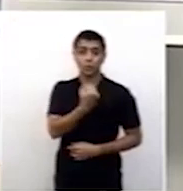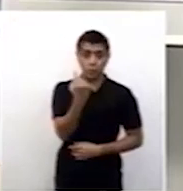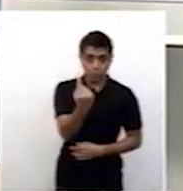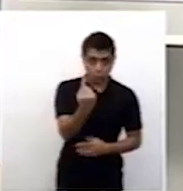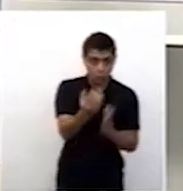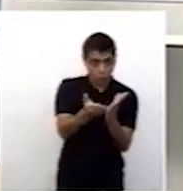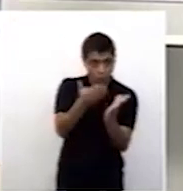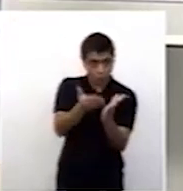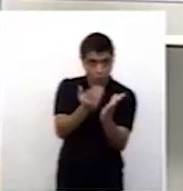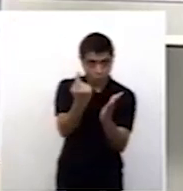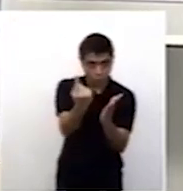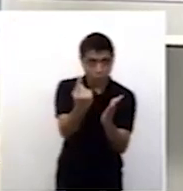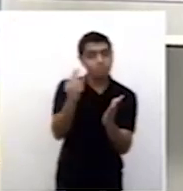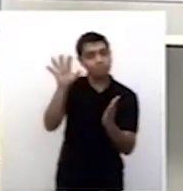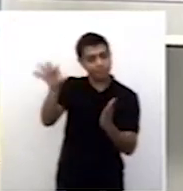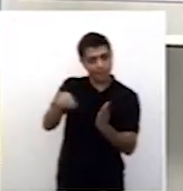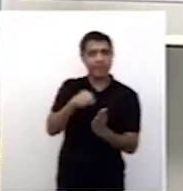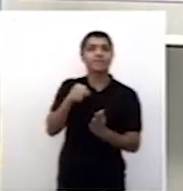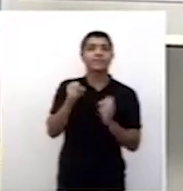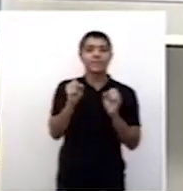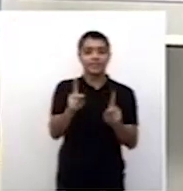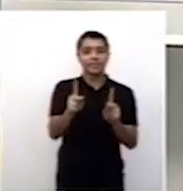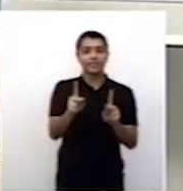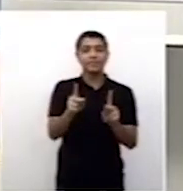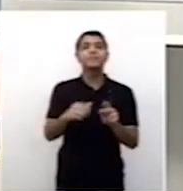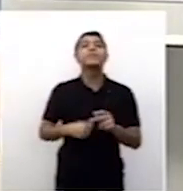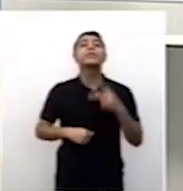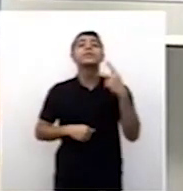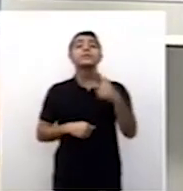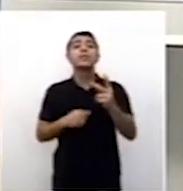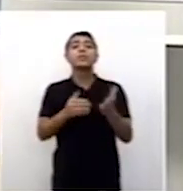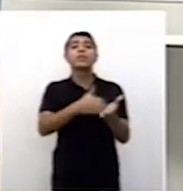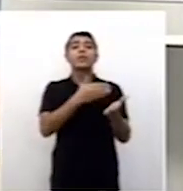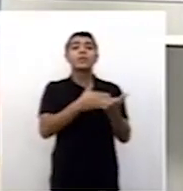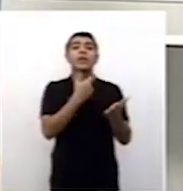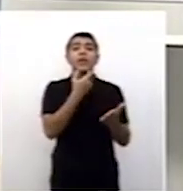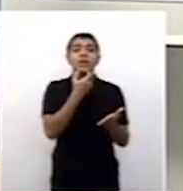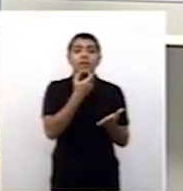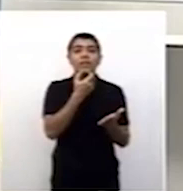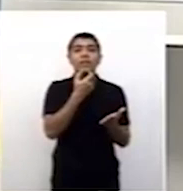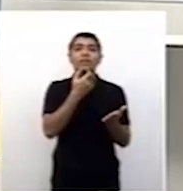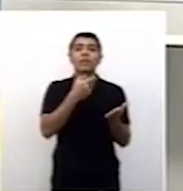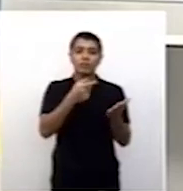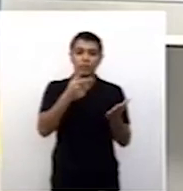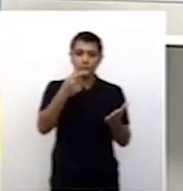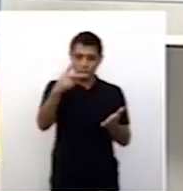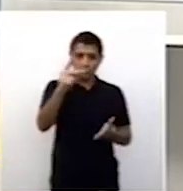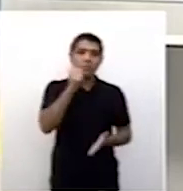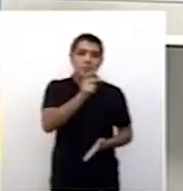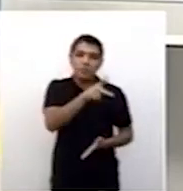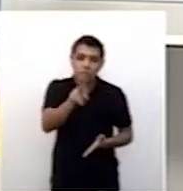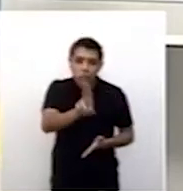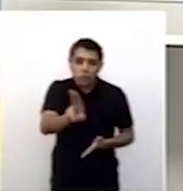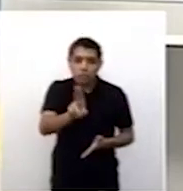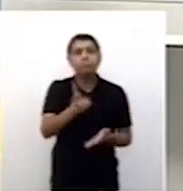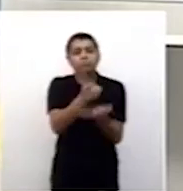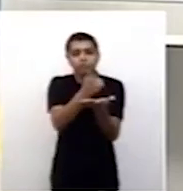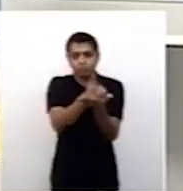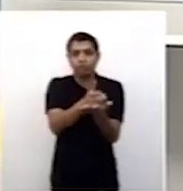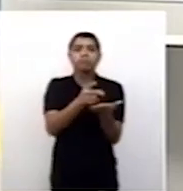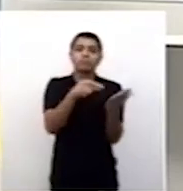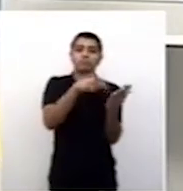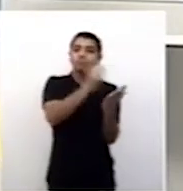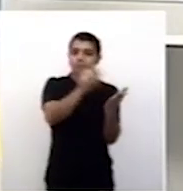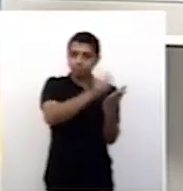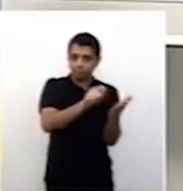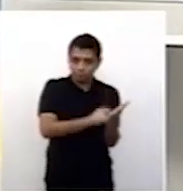Separe uma parte do caderno de inglês, pode ser o mesmo caderno que a professora está usando, para fazer as suas anotações. Separe lápis e